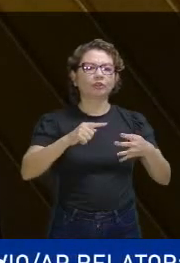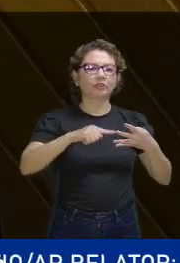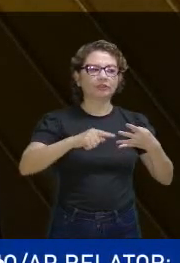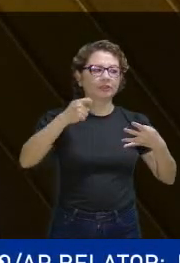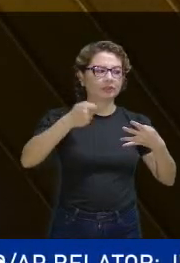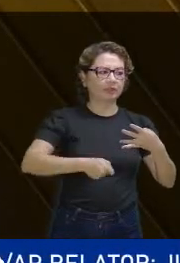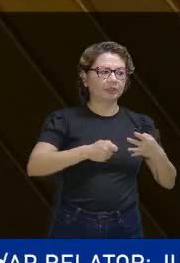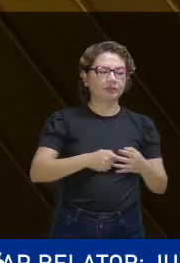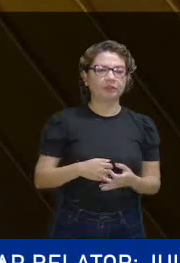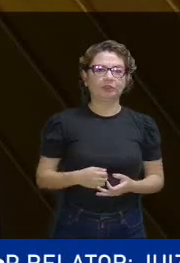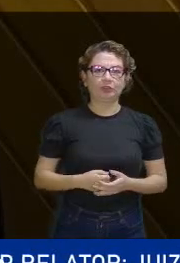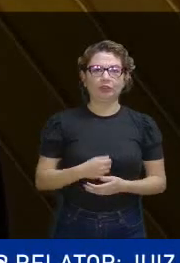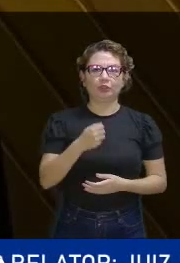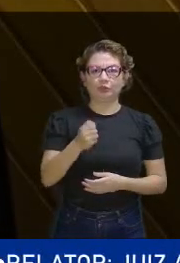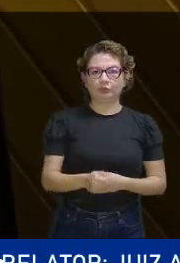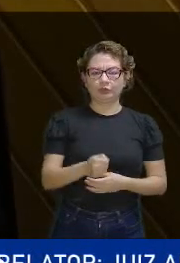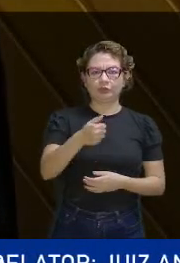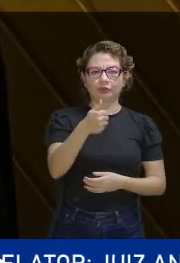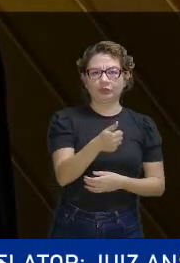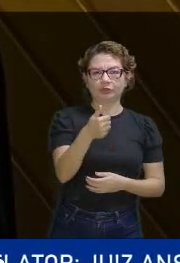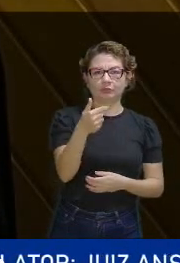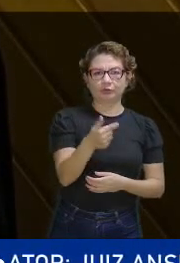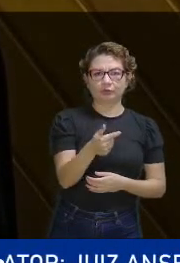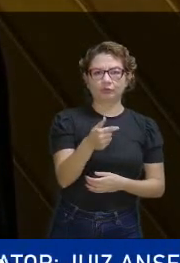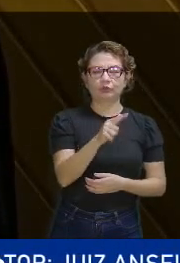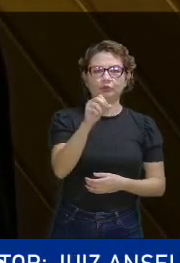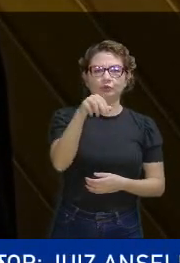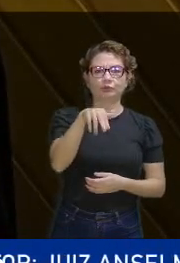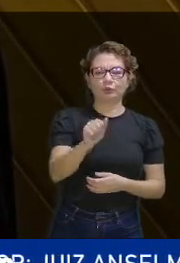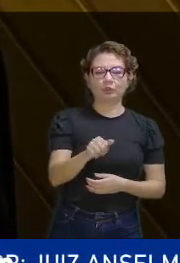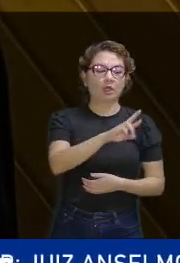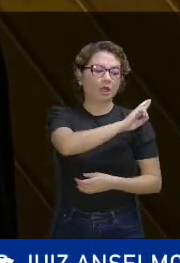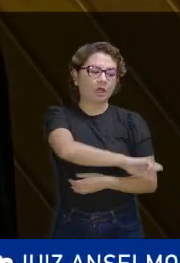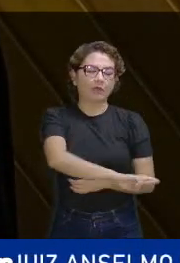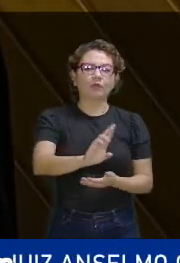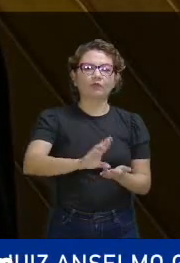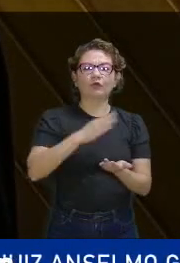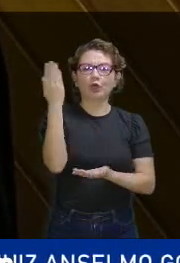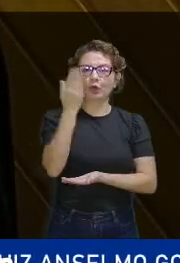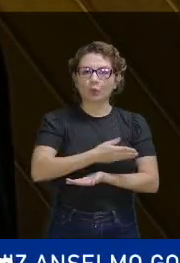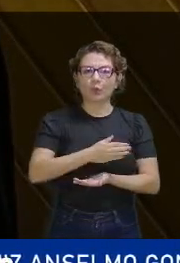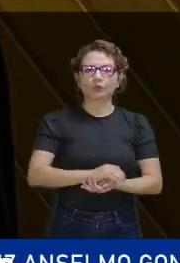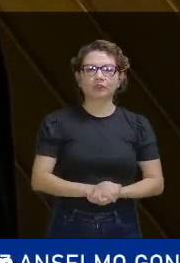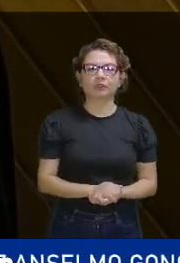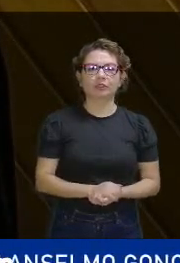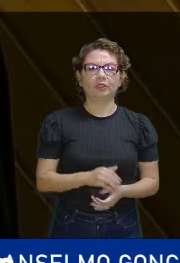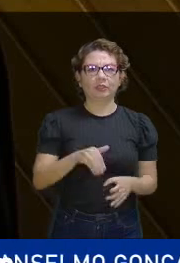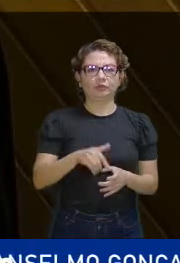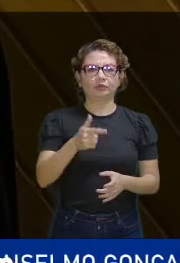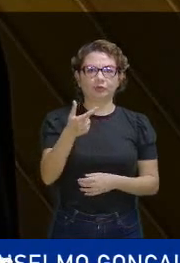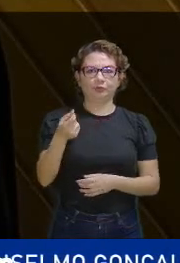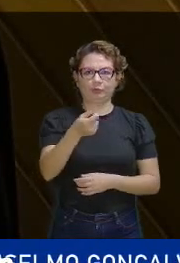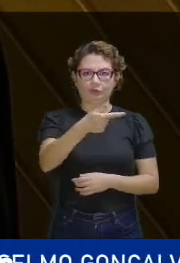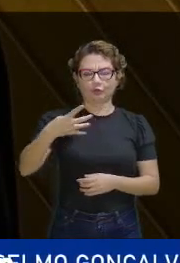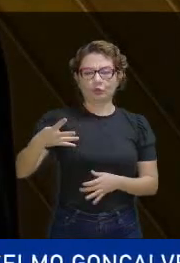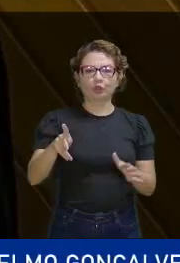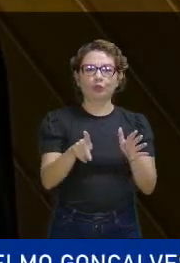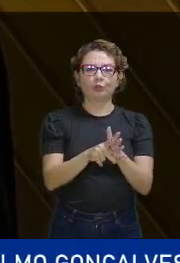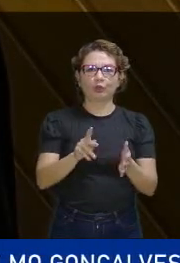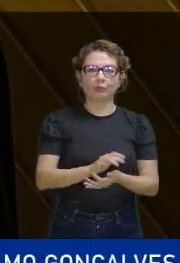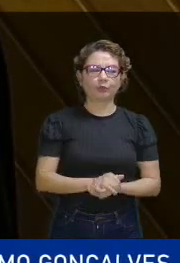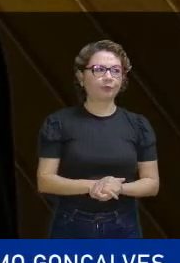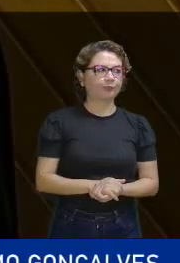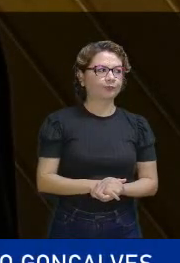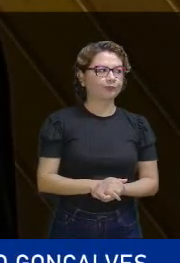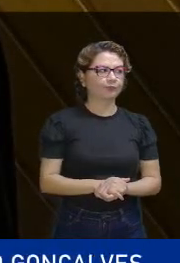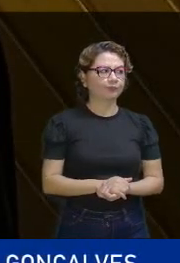da de contas 10ª número do processo Primeira Zona Eleitoral, que desaprovou suas contas da campanha referendas à gestão 0600304/2024, Orisma, em razão Serra do da Navio, barra